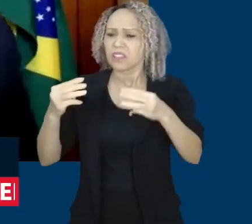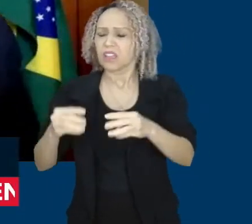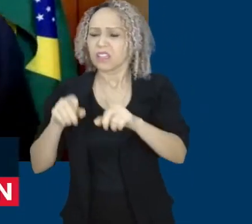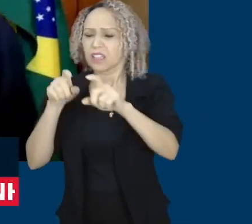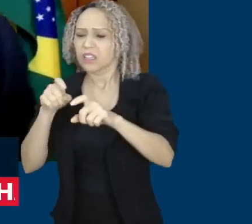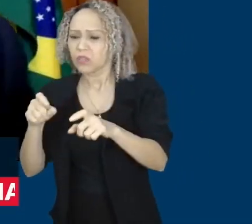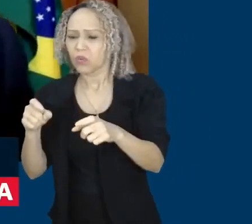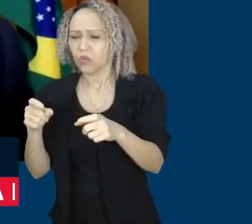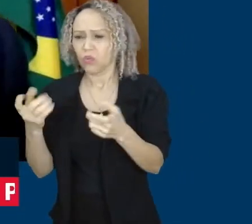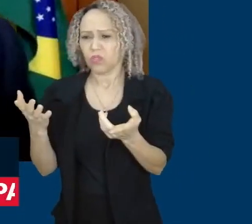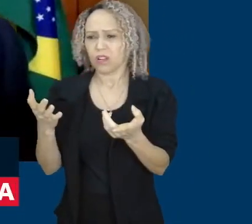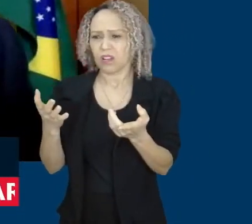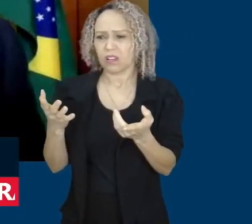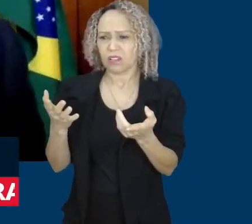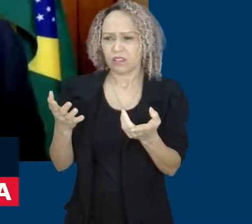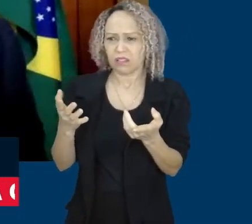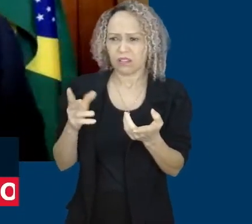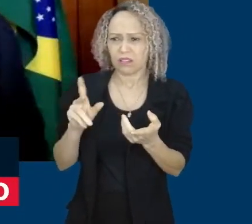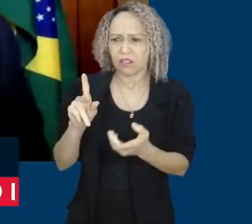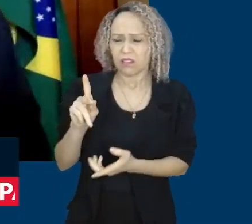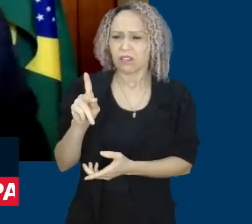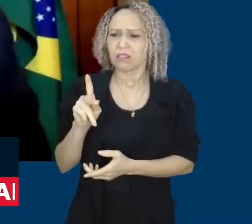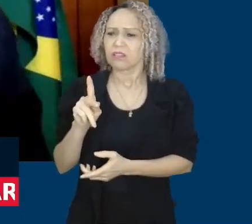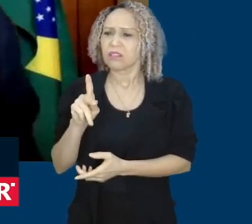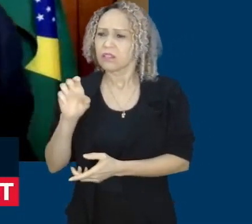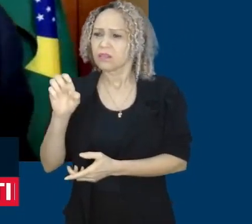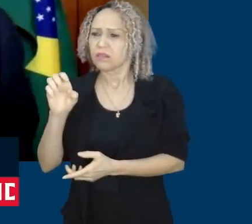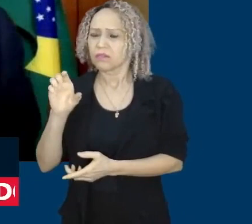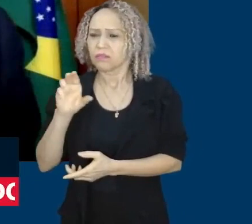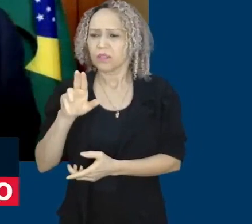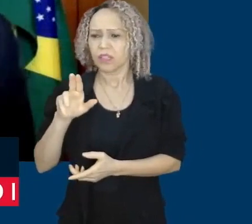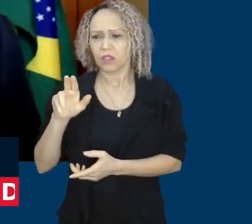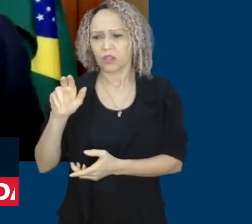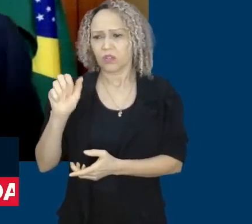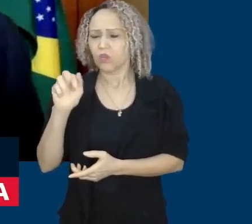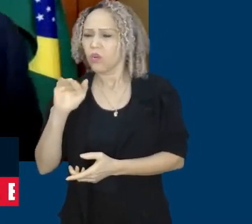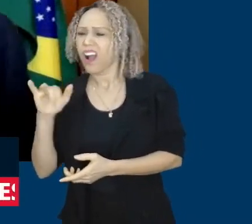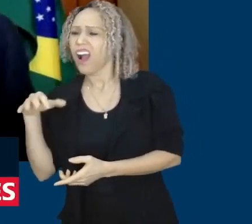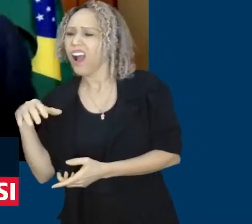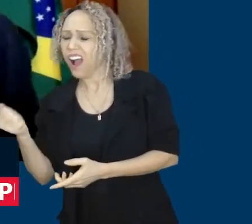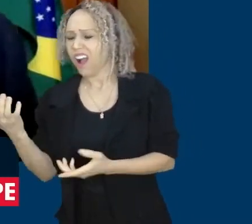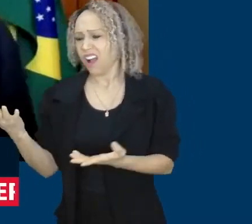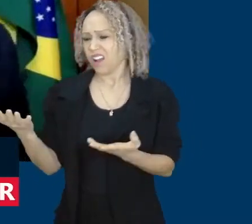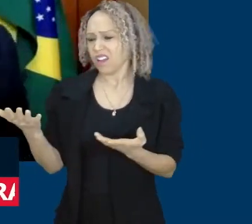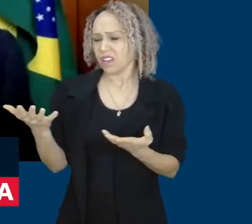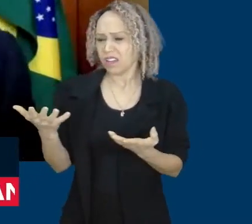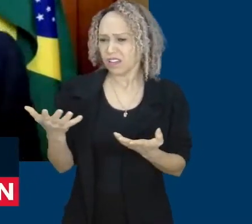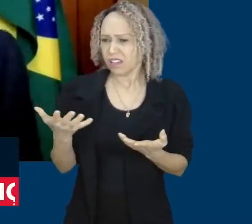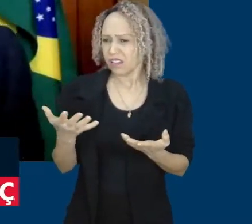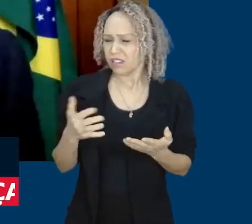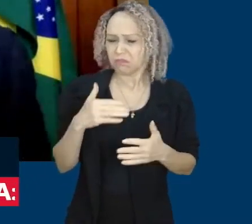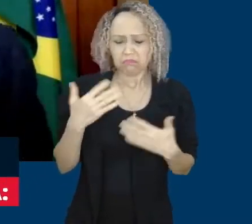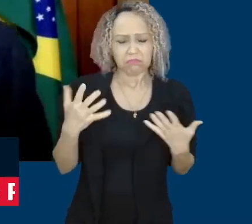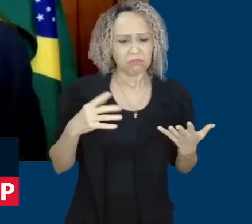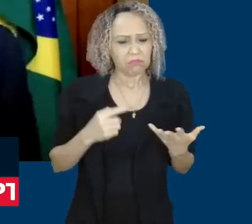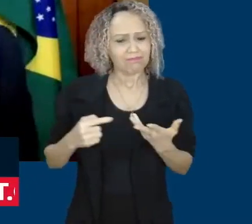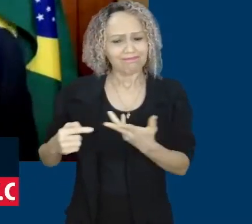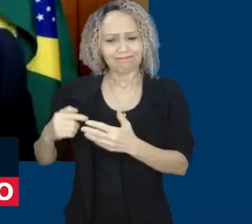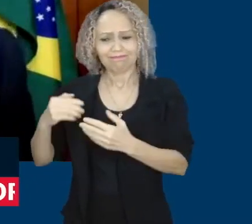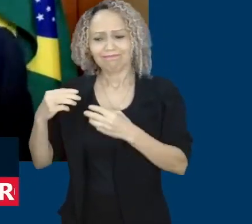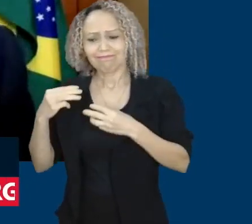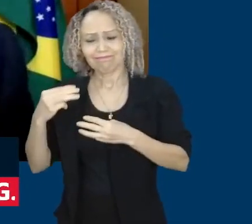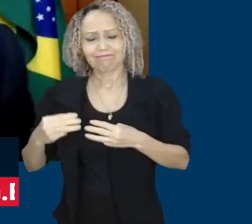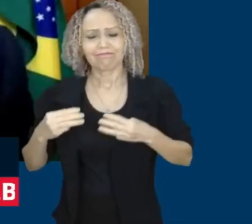Abastecimento, e juntamente com o Ministério dos Povos Originários, essa transversalidade e o diálogo permanente desse ministério é que vai fazer o